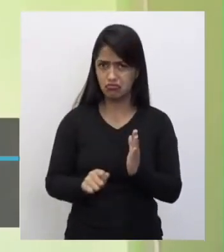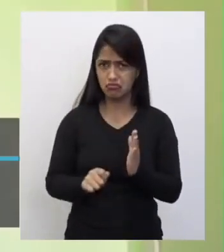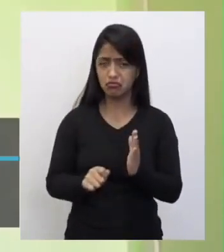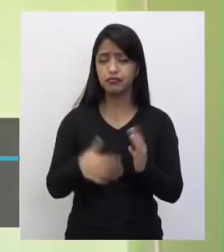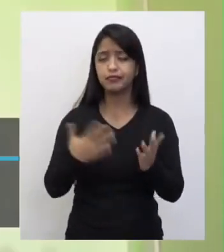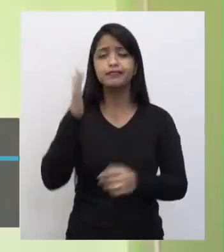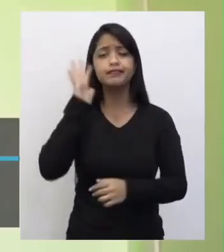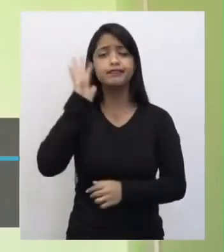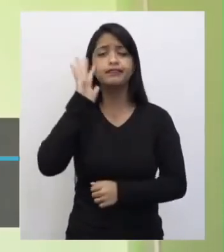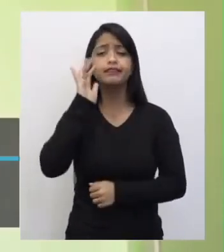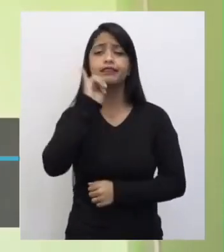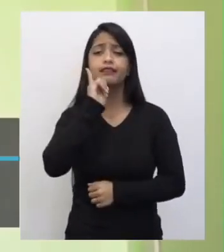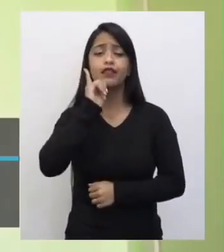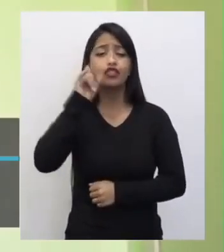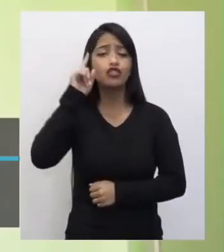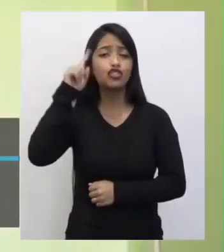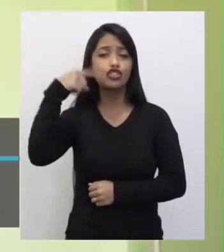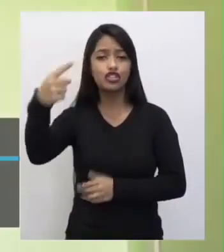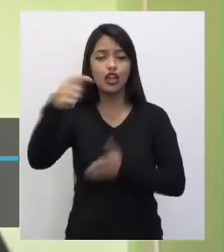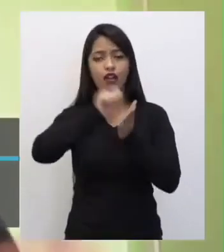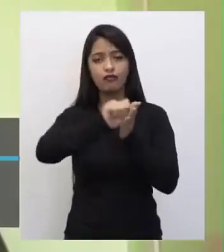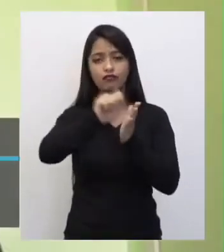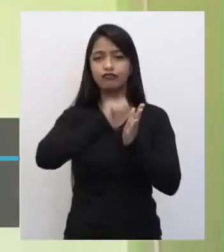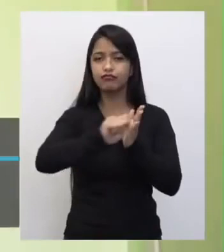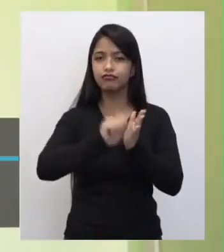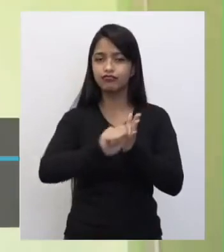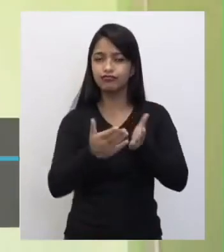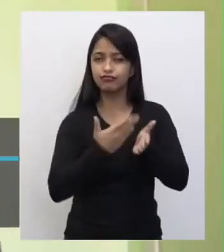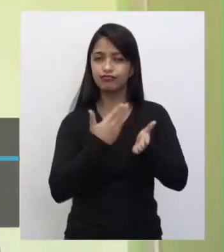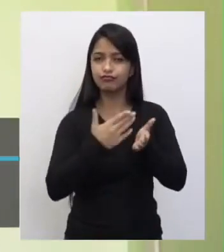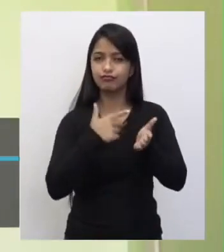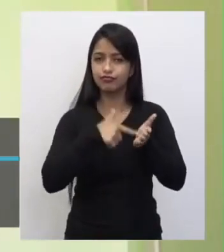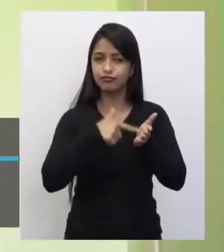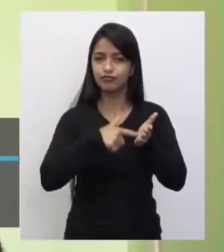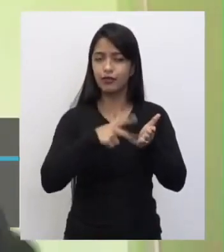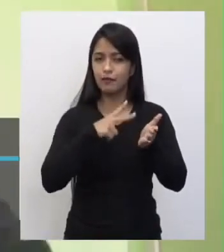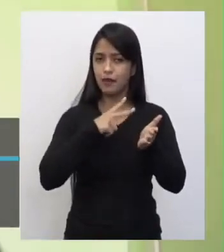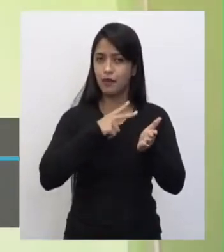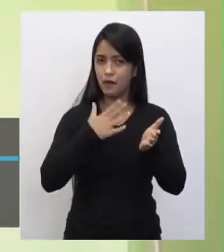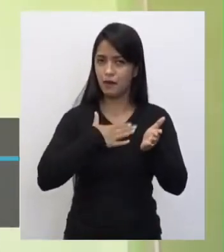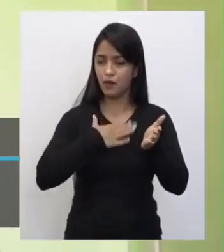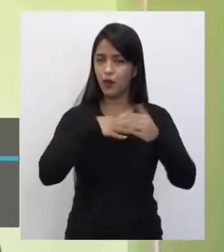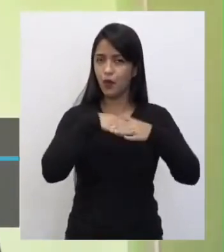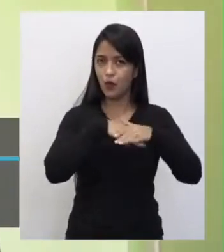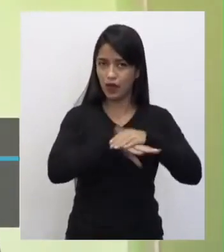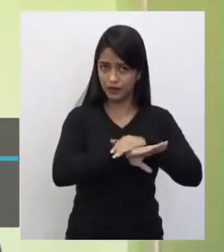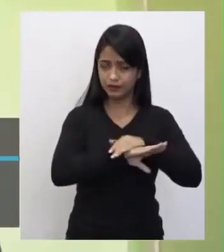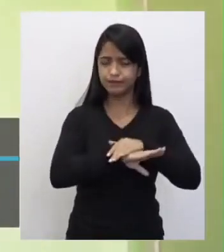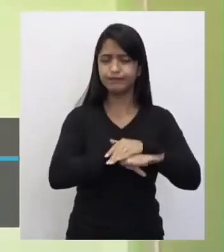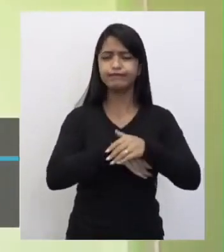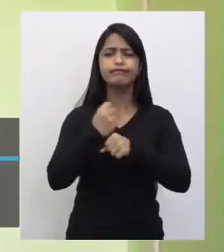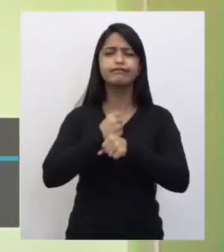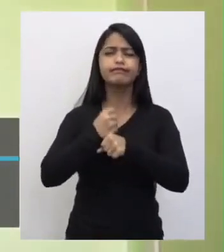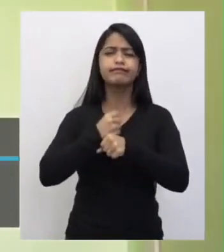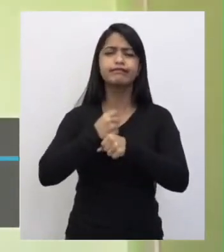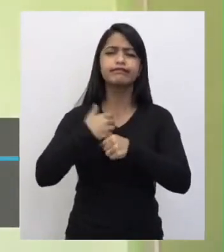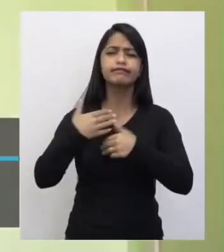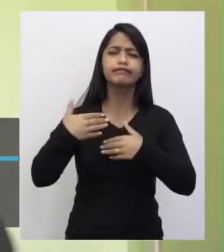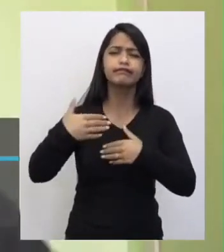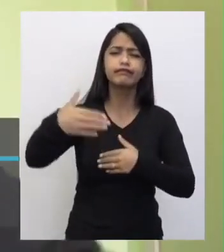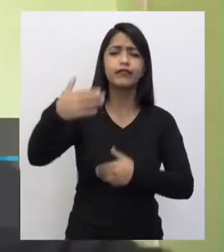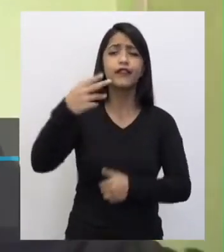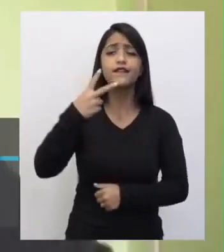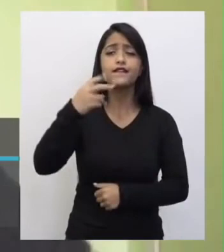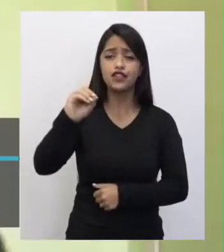diário, que é guardar memórias, né? E eu vou ler esse diário daqui 20 anos. Eu já